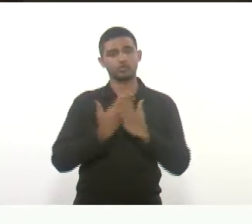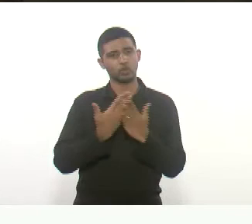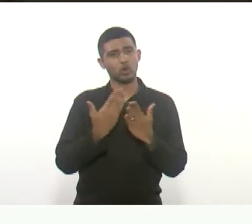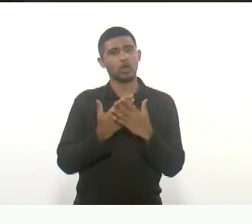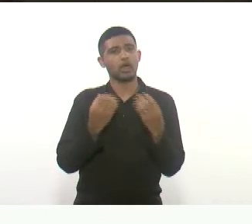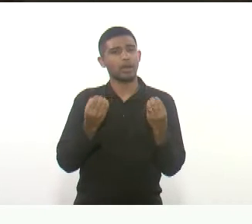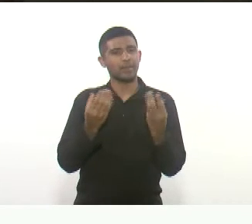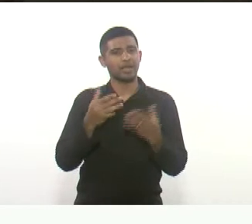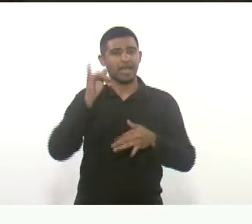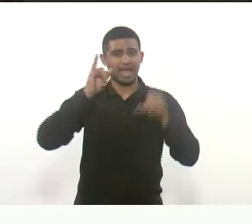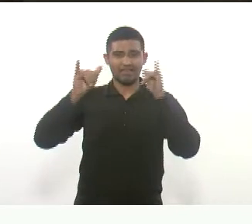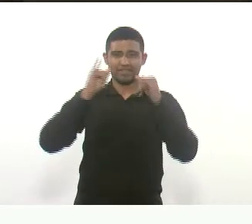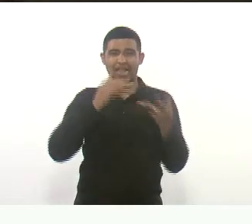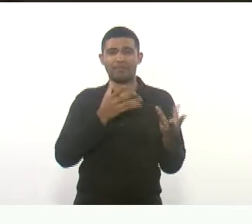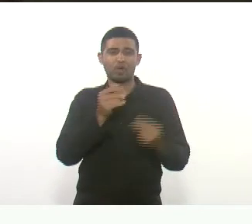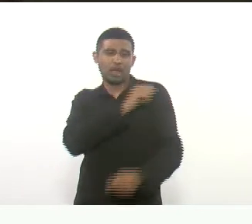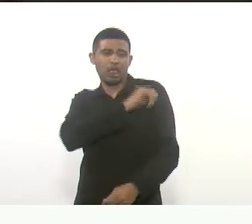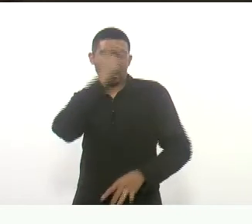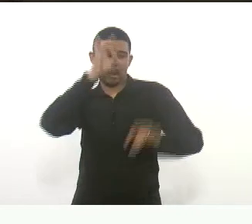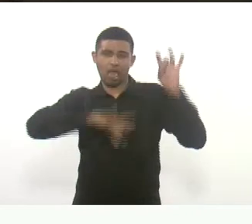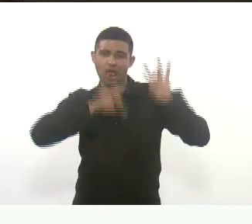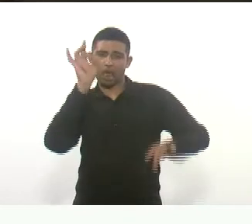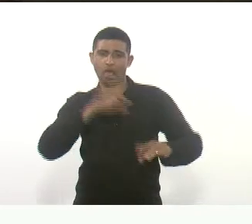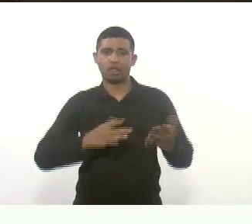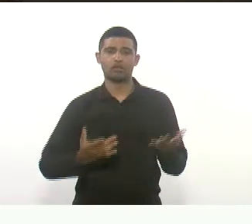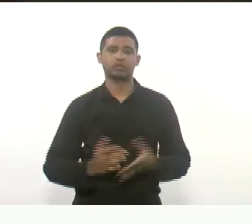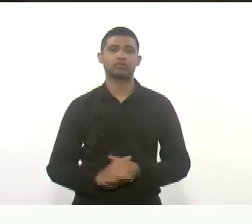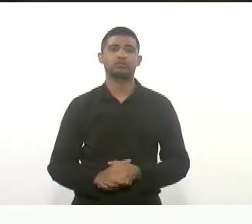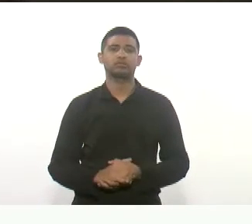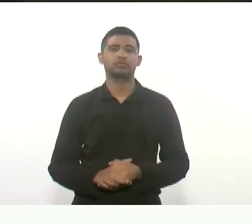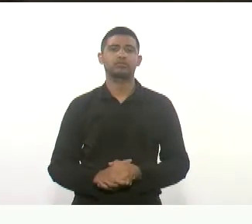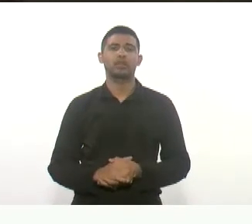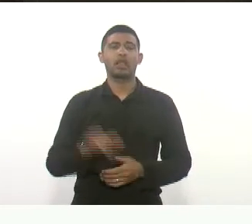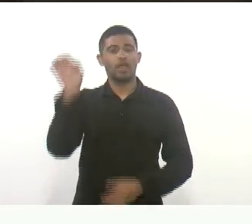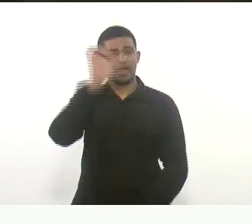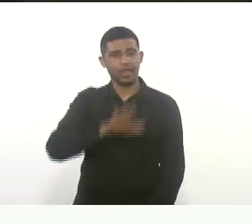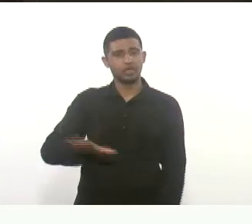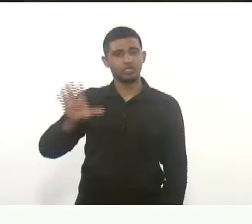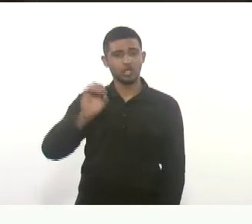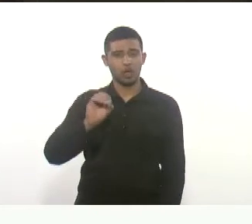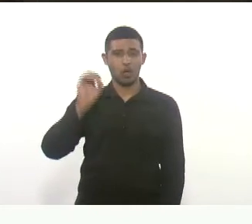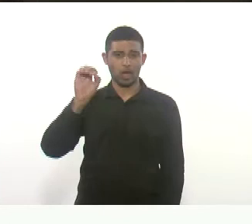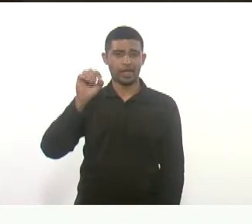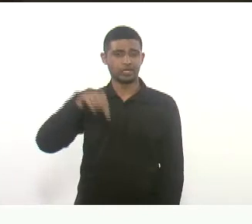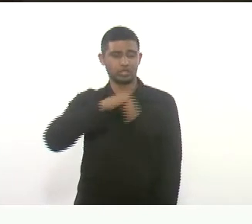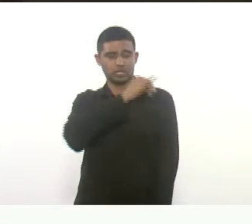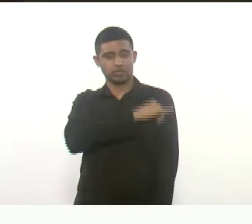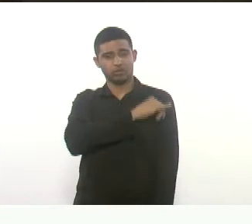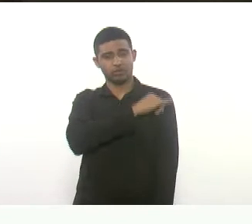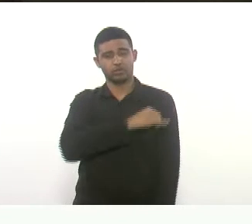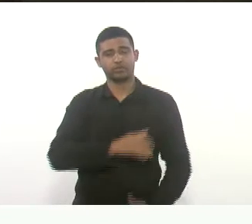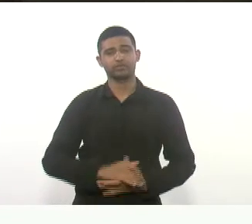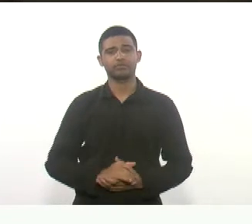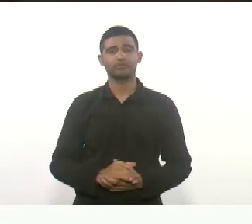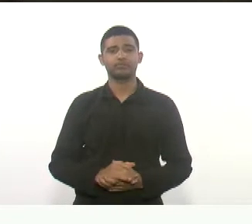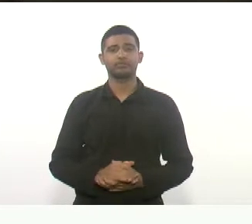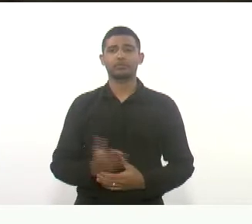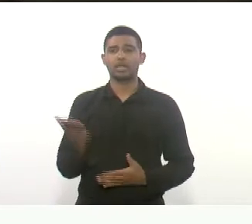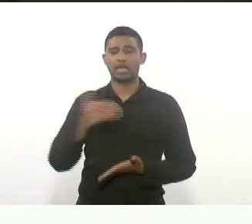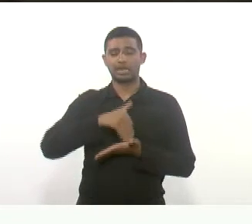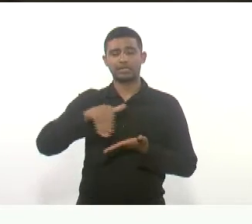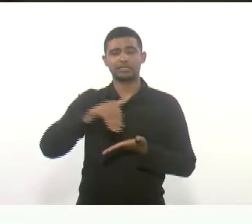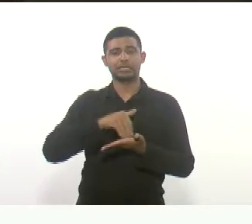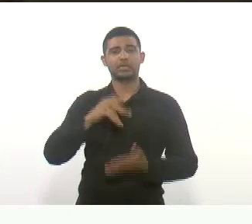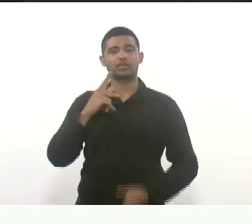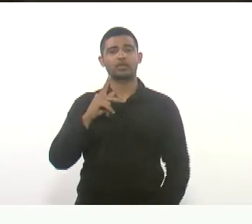que a gente possa evitar a evasão escolar. E na Zona Oeste, por exemplo, da cidade do Rio de Janeiro, que até o secretário Pedro,